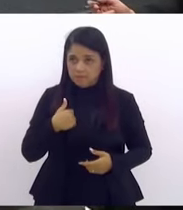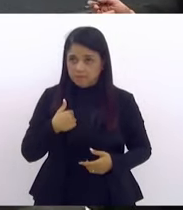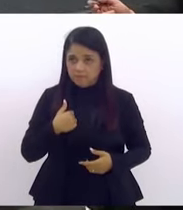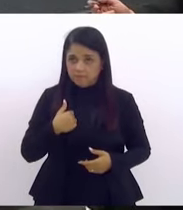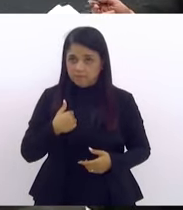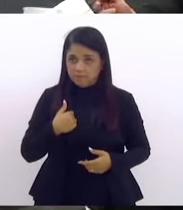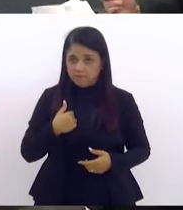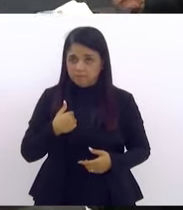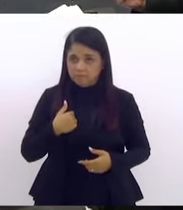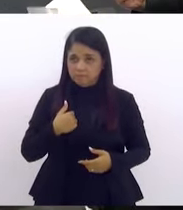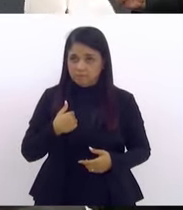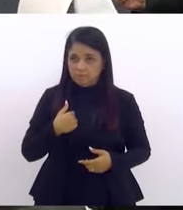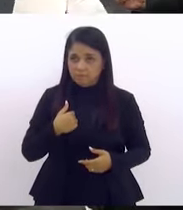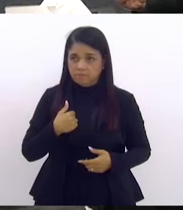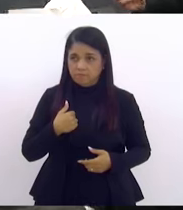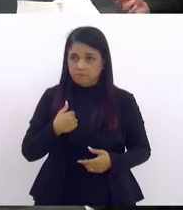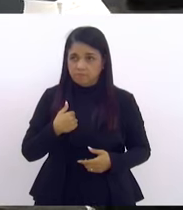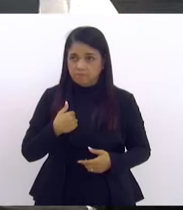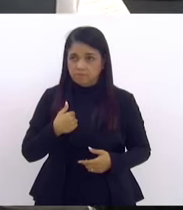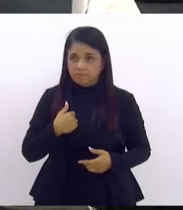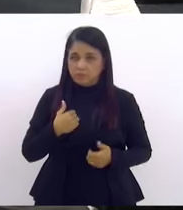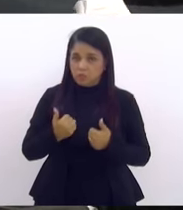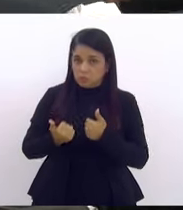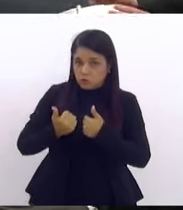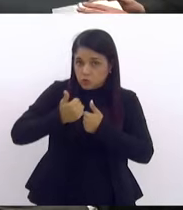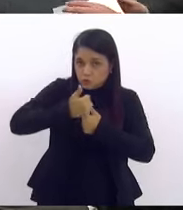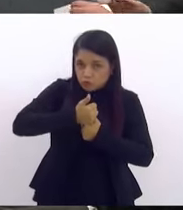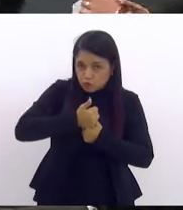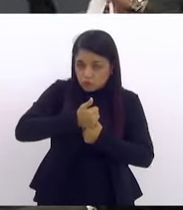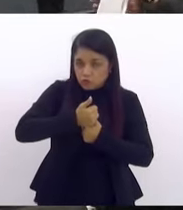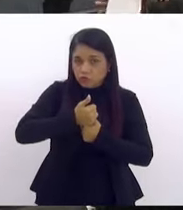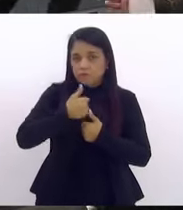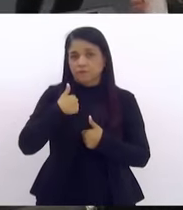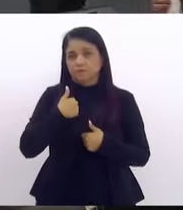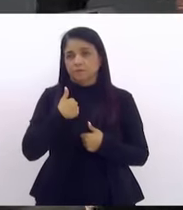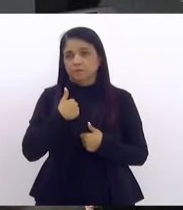Então, por gentileza. Não é substitutivo? Perfeito.